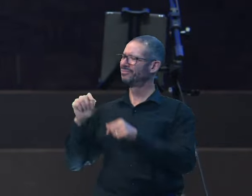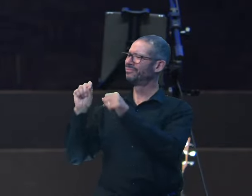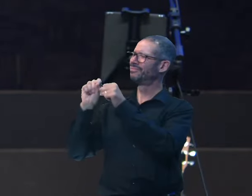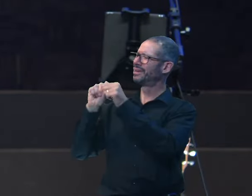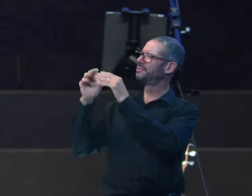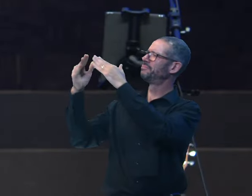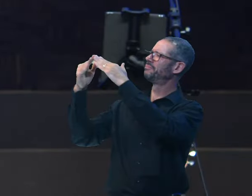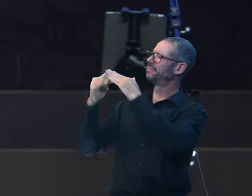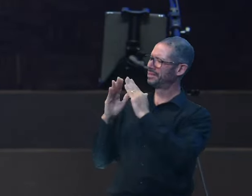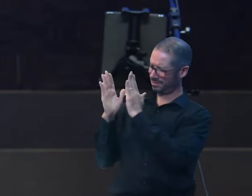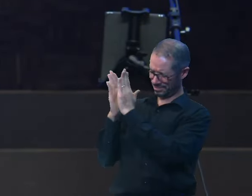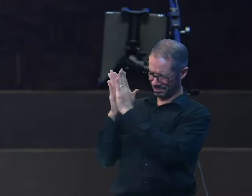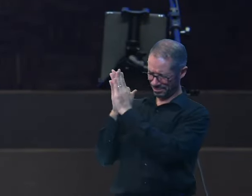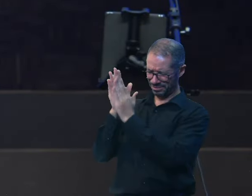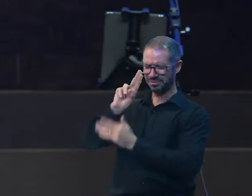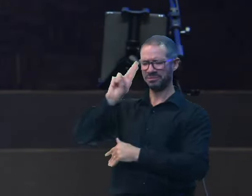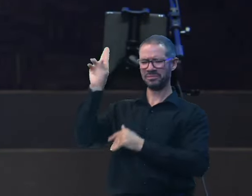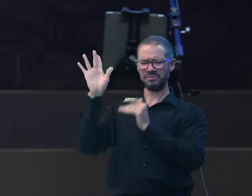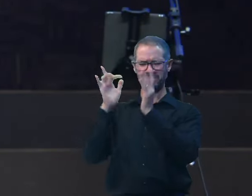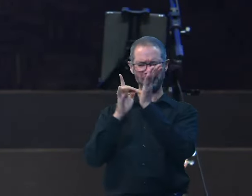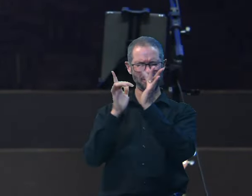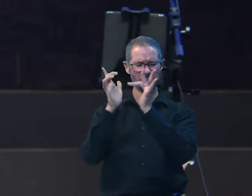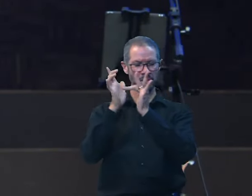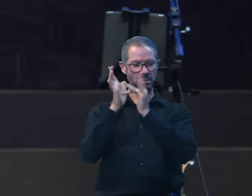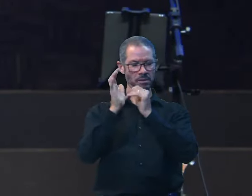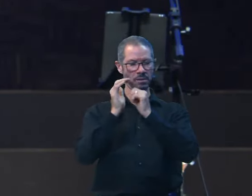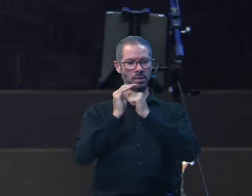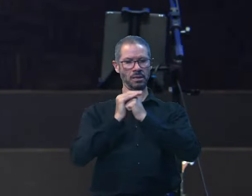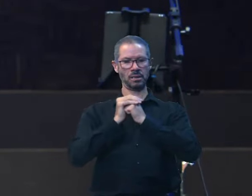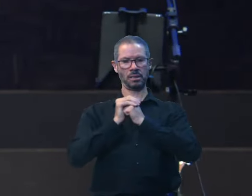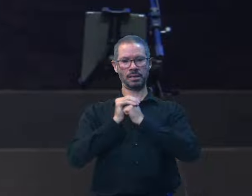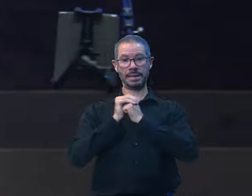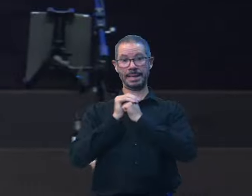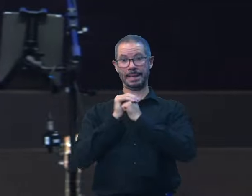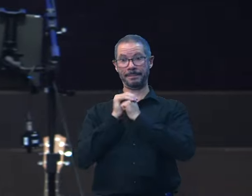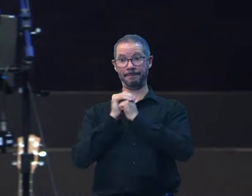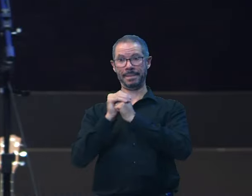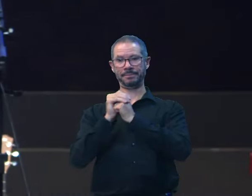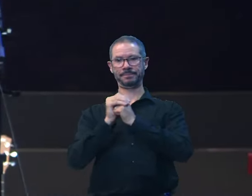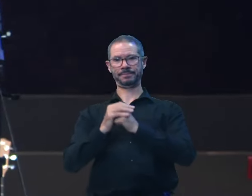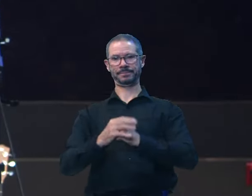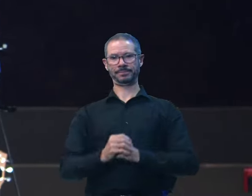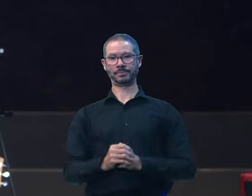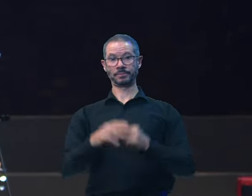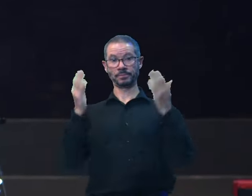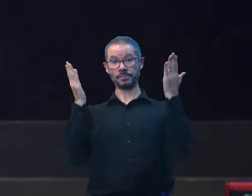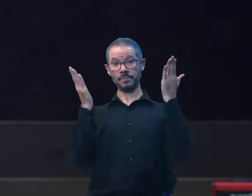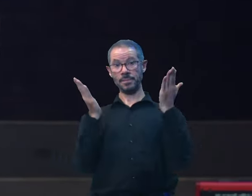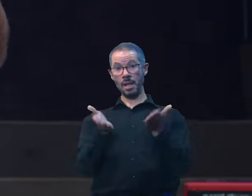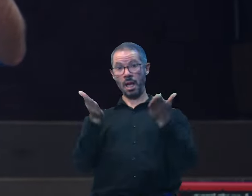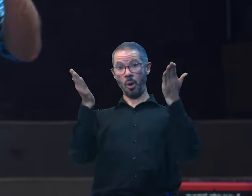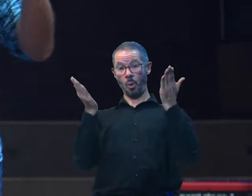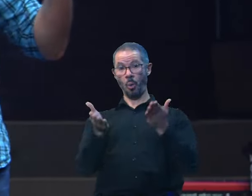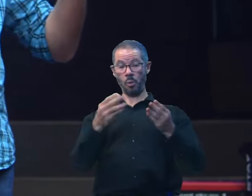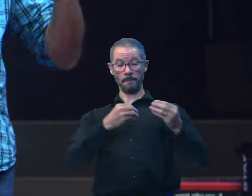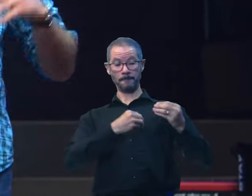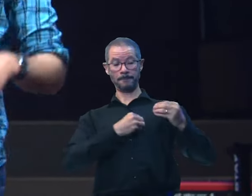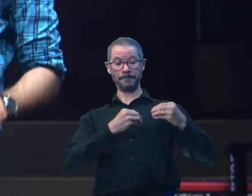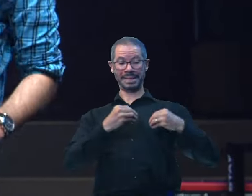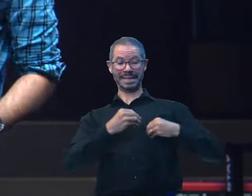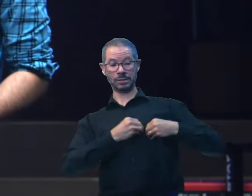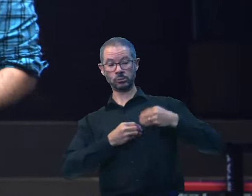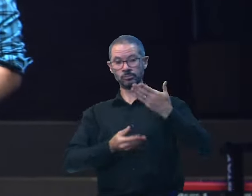o que eu Te peço em nome de Jesus. Amém. E amém. Hoje nós vamos falar dos pecados dos